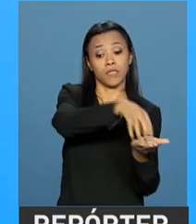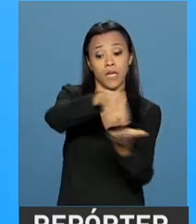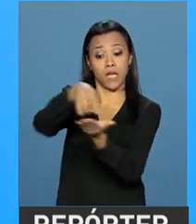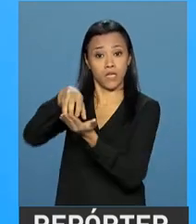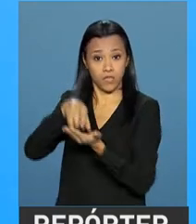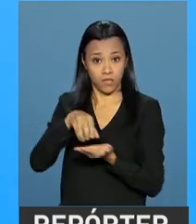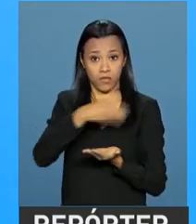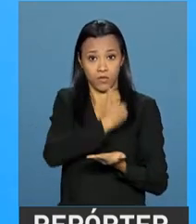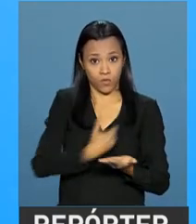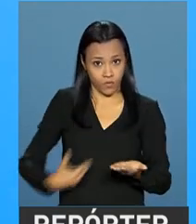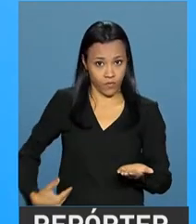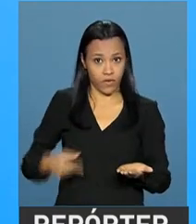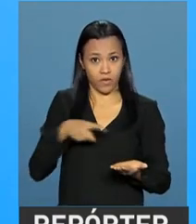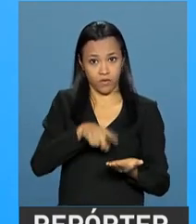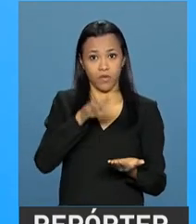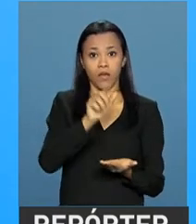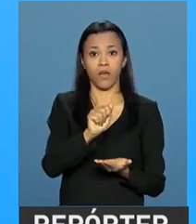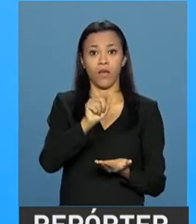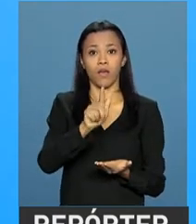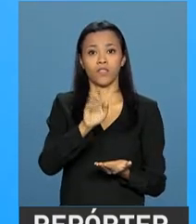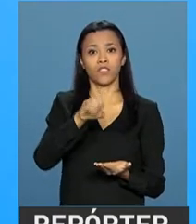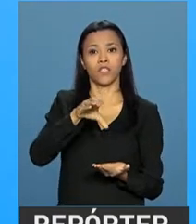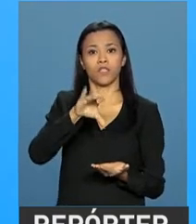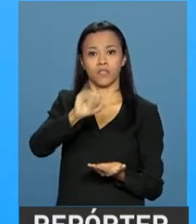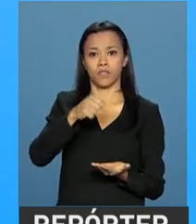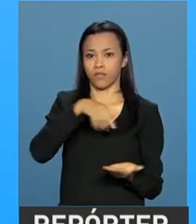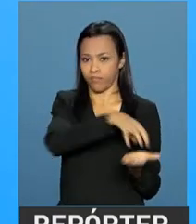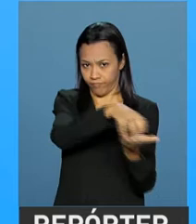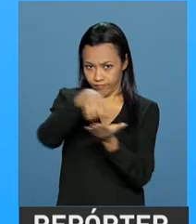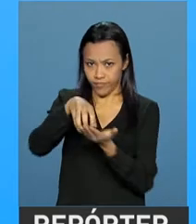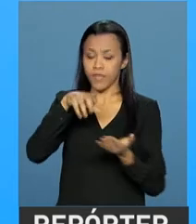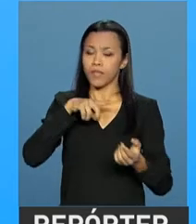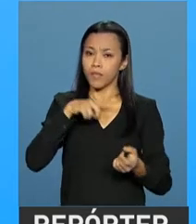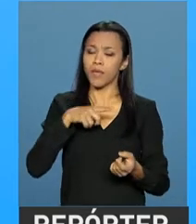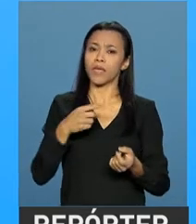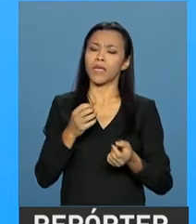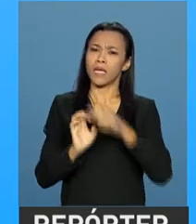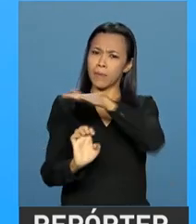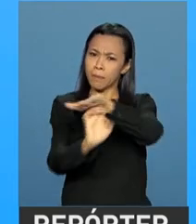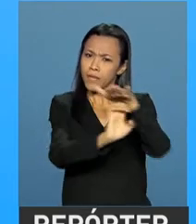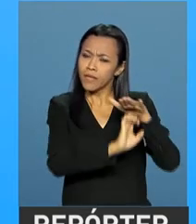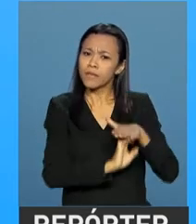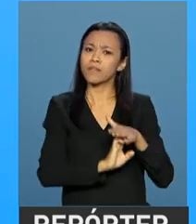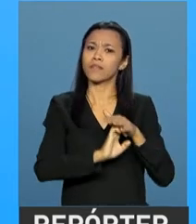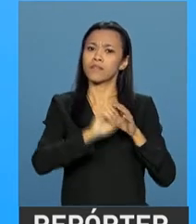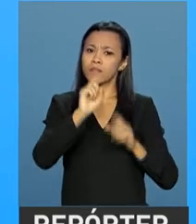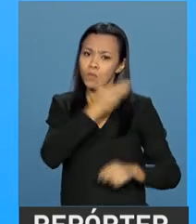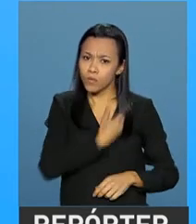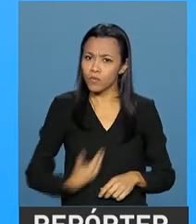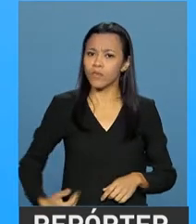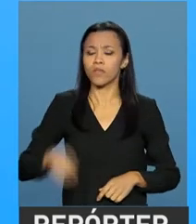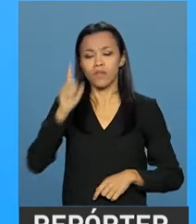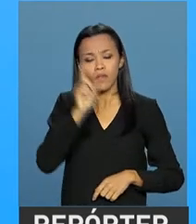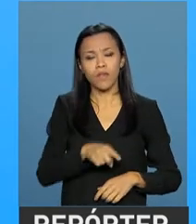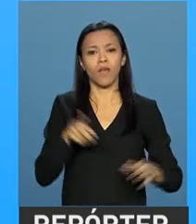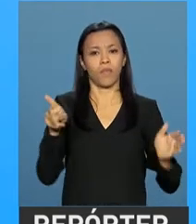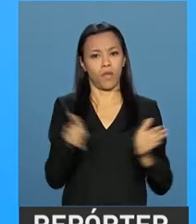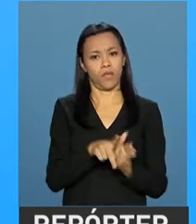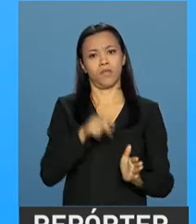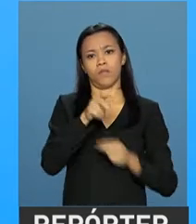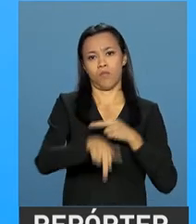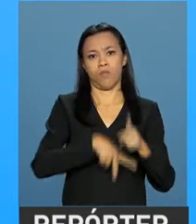regulatórias. Saneamos também empresas de grande porte, que são patrimônio de todos os